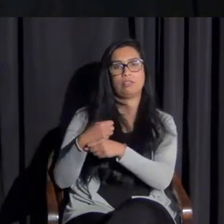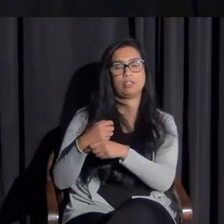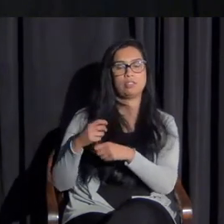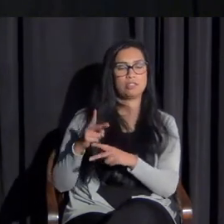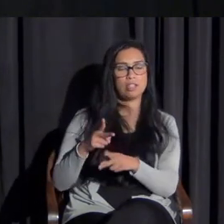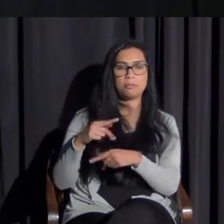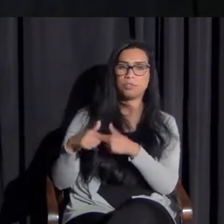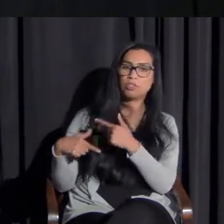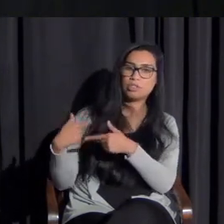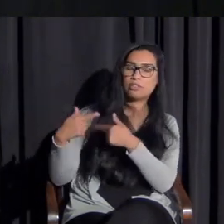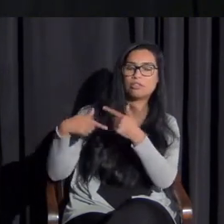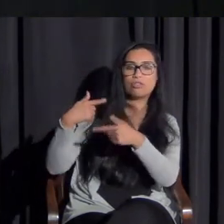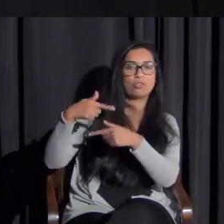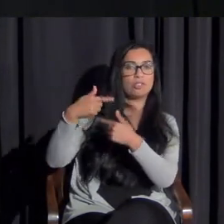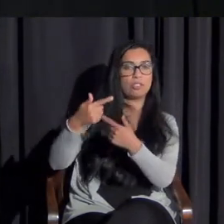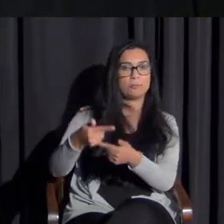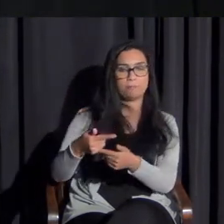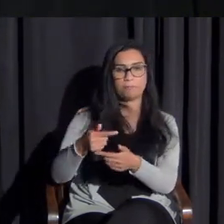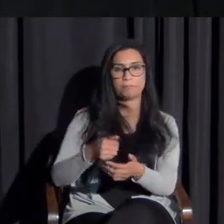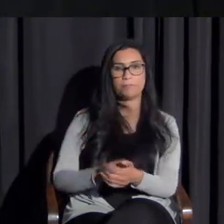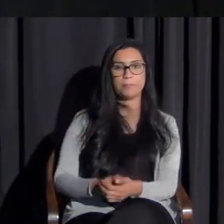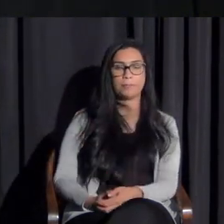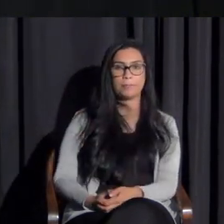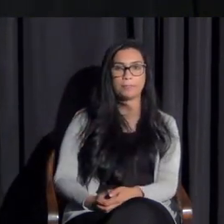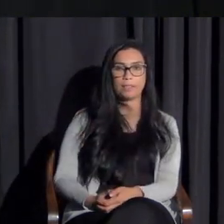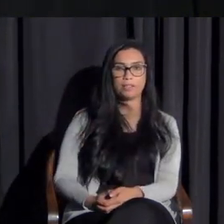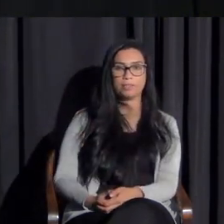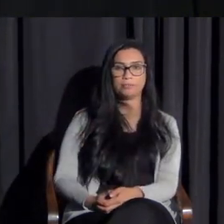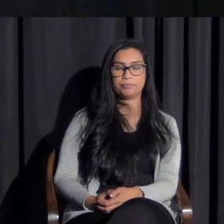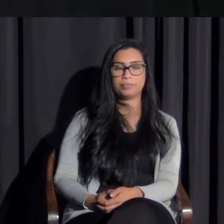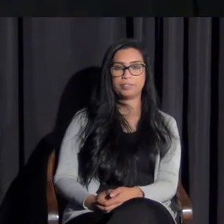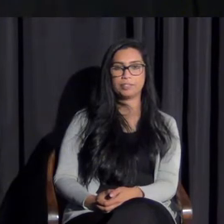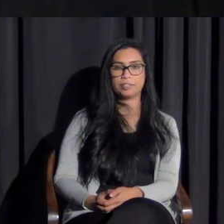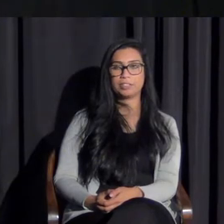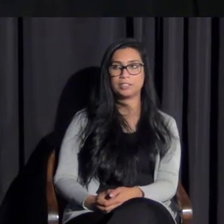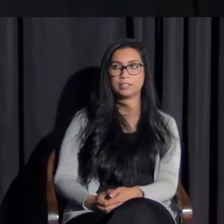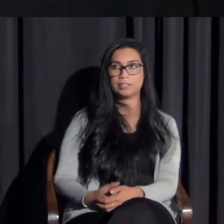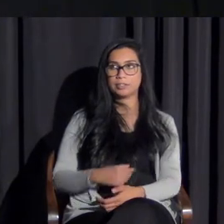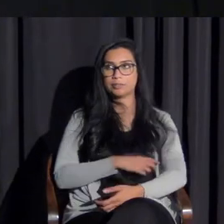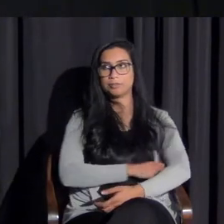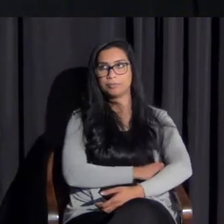geração a geração, e vai me faltar aqui o nome da pesquisadora, lembrei,